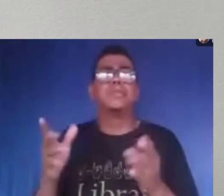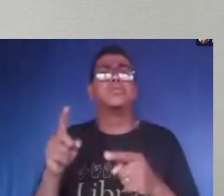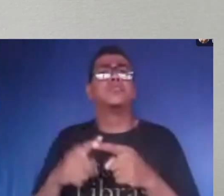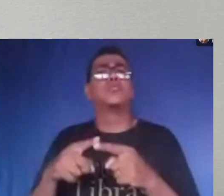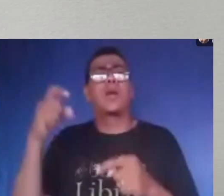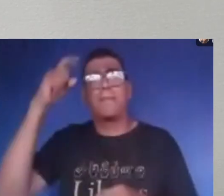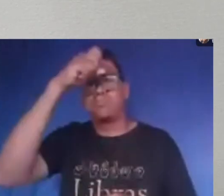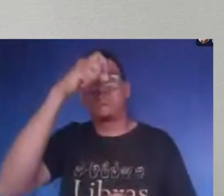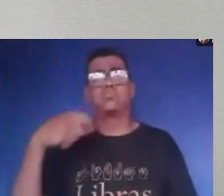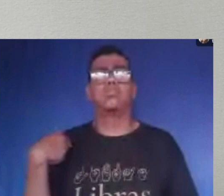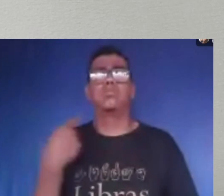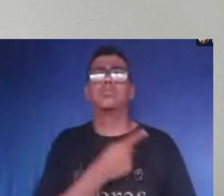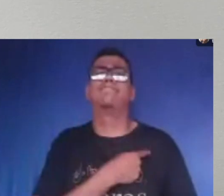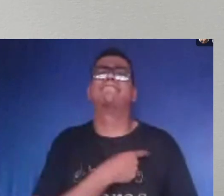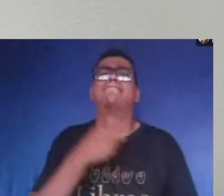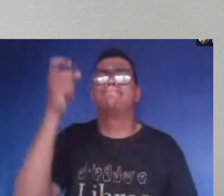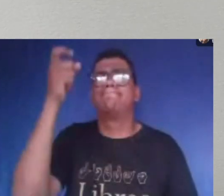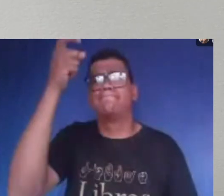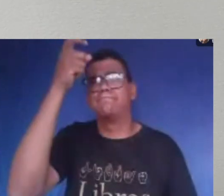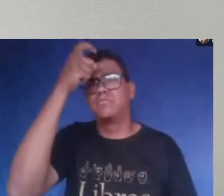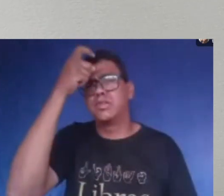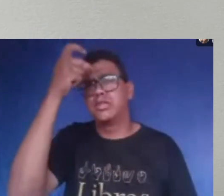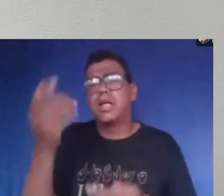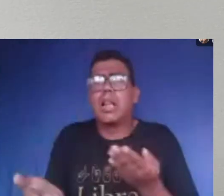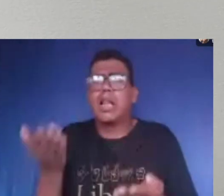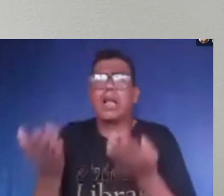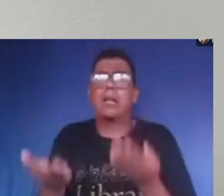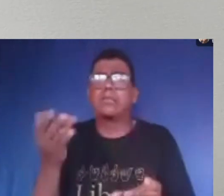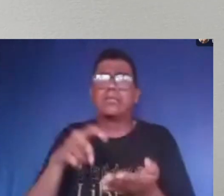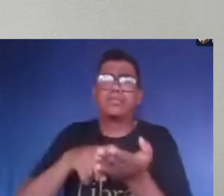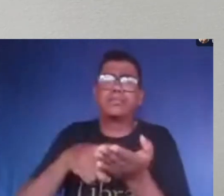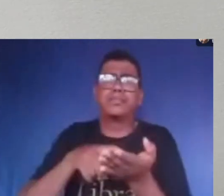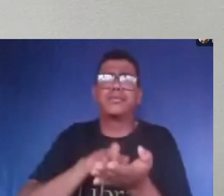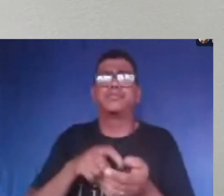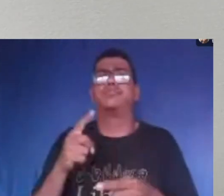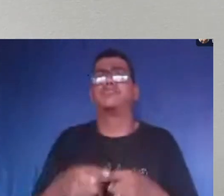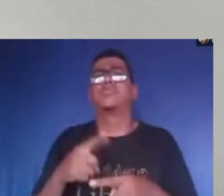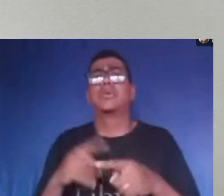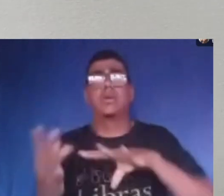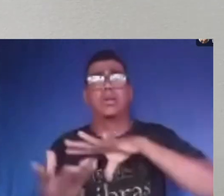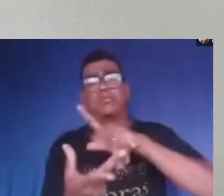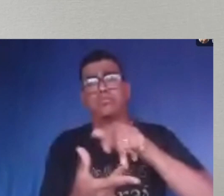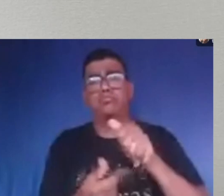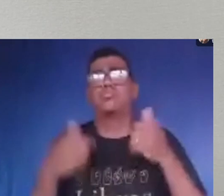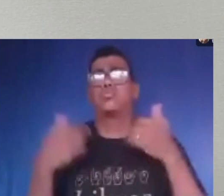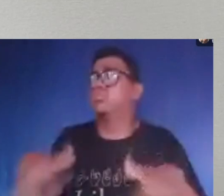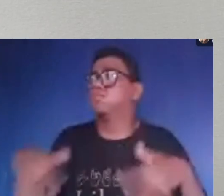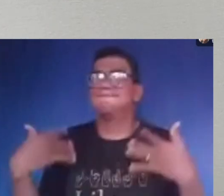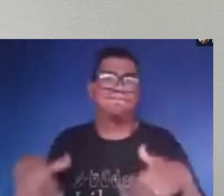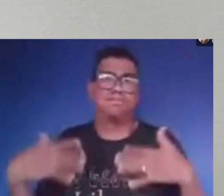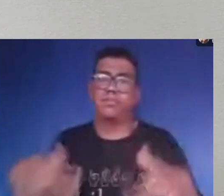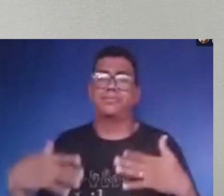duas maneiras aqui que eu citei para os amados é através da solidariedade e através desse apoio da conversa,